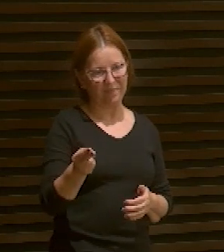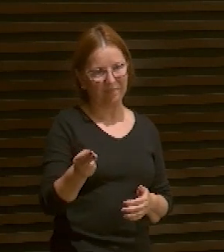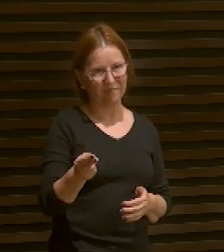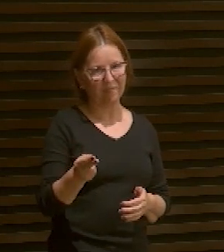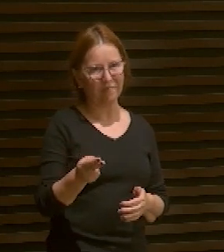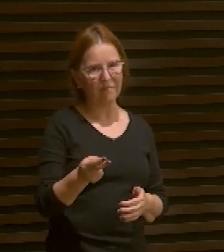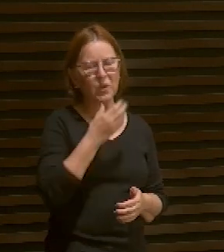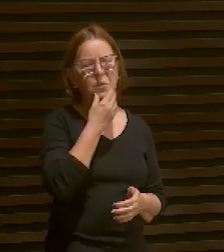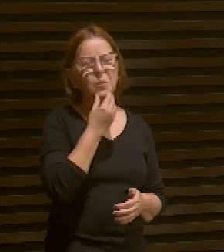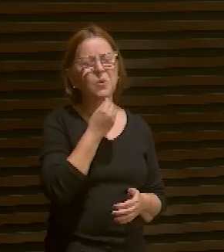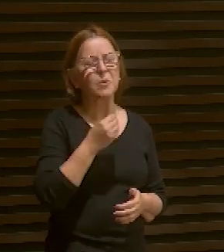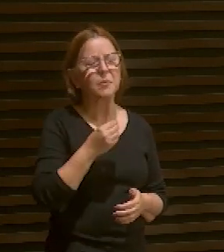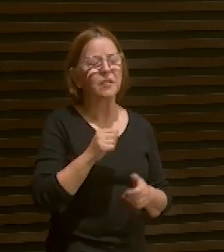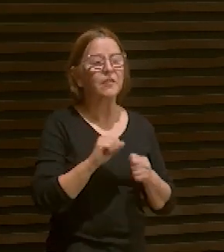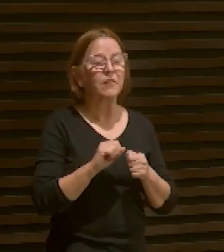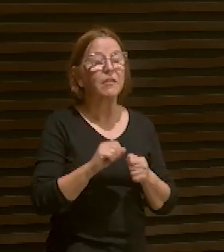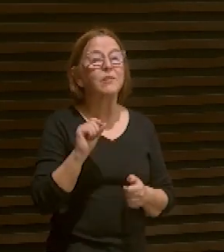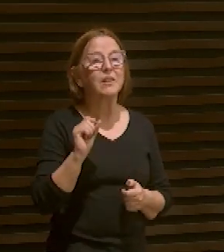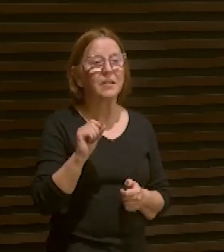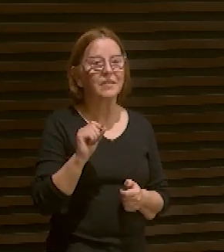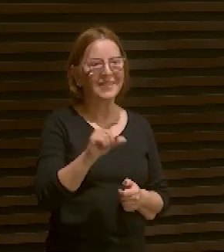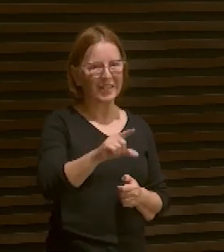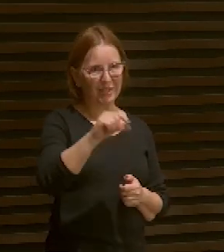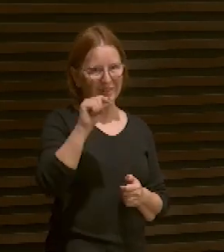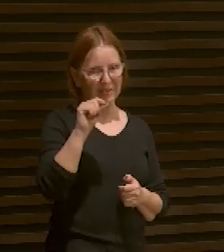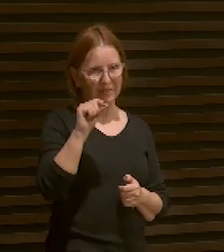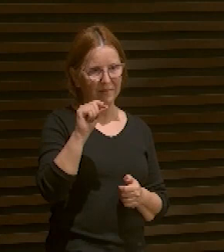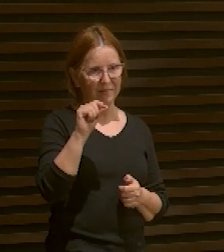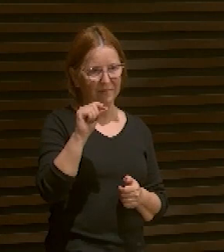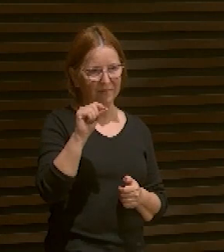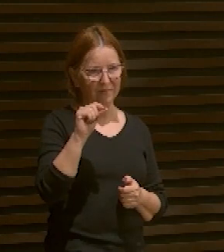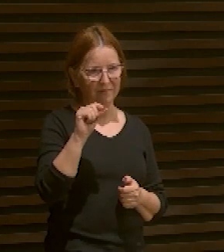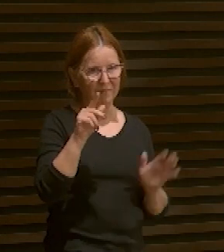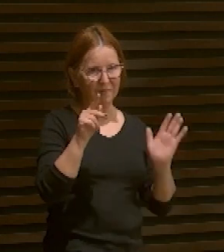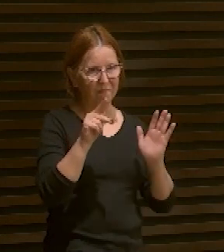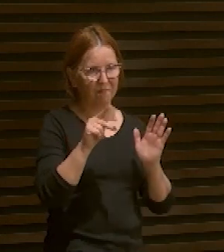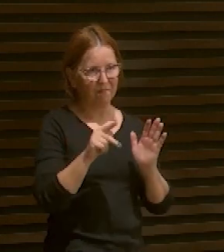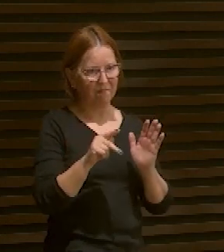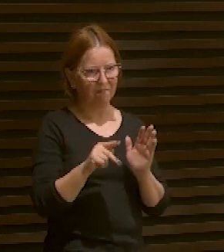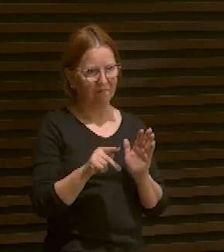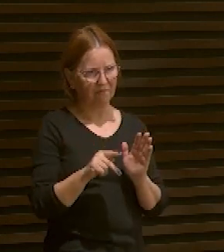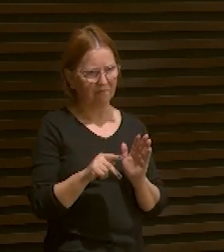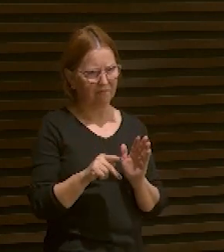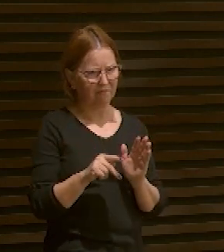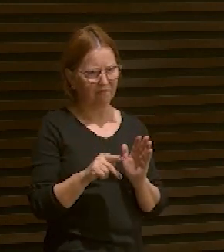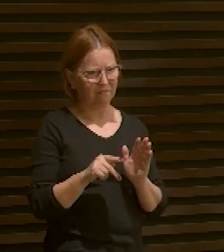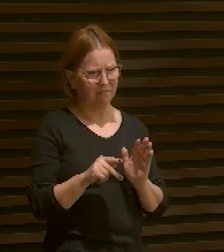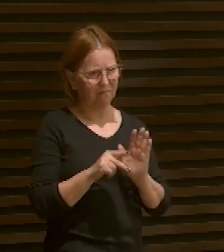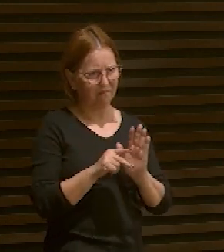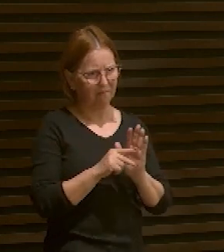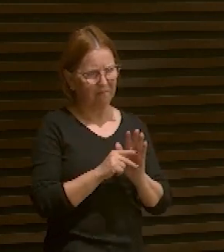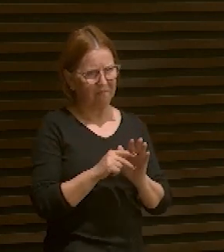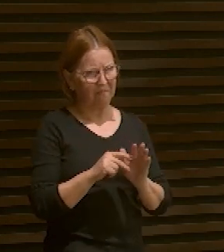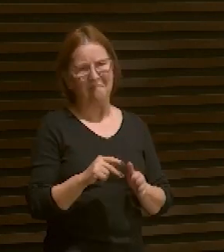o homem fez? O homem escolheu o seu próprio egoísmo. Escolheu ser